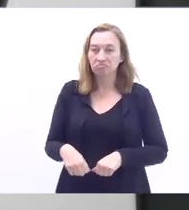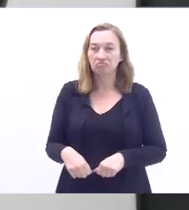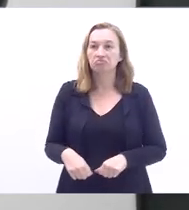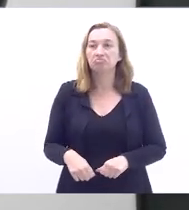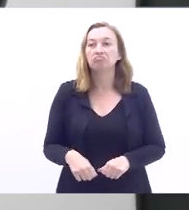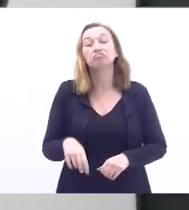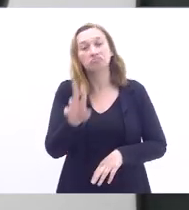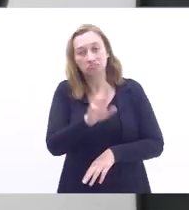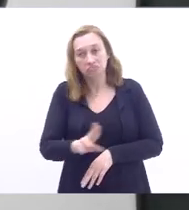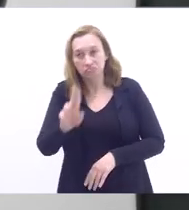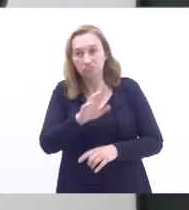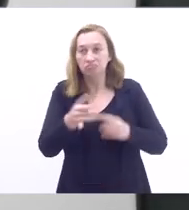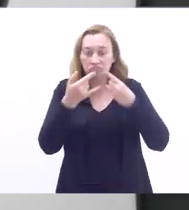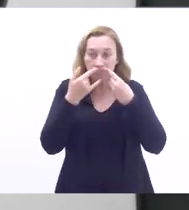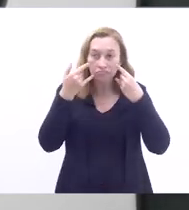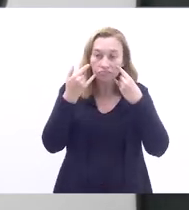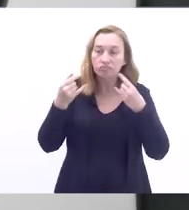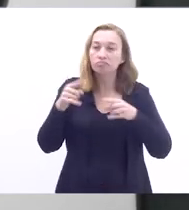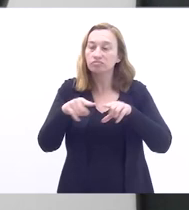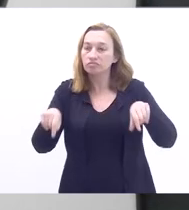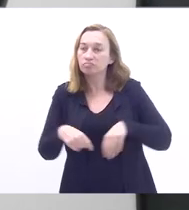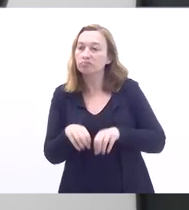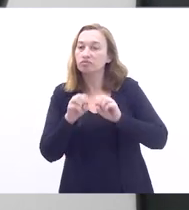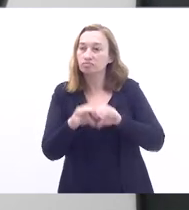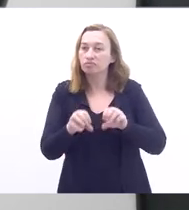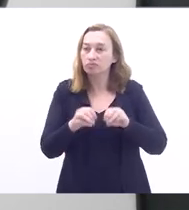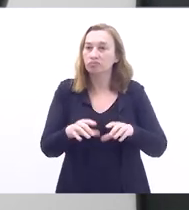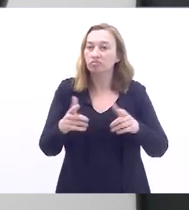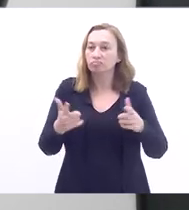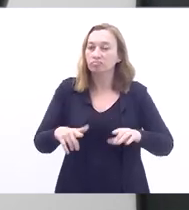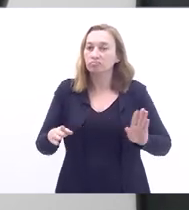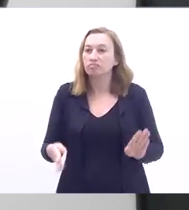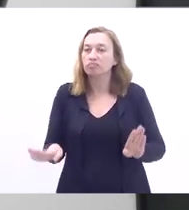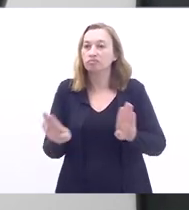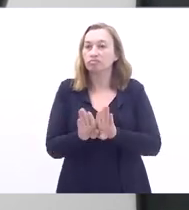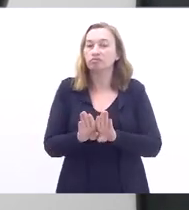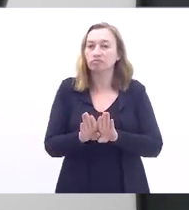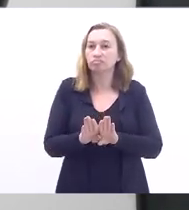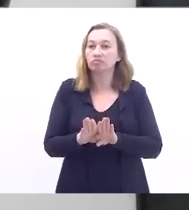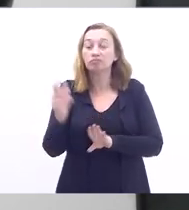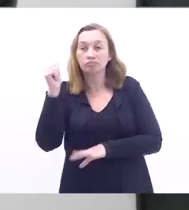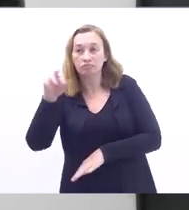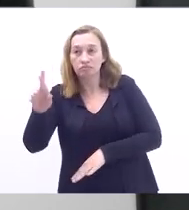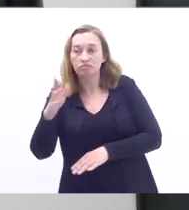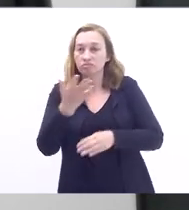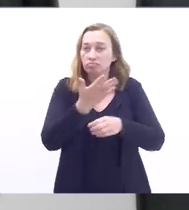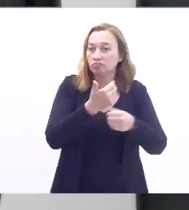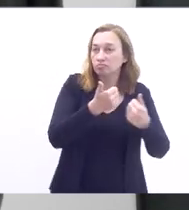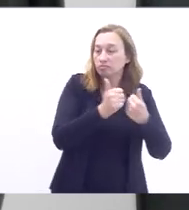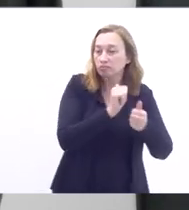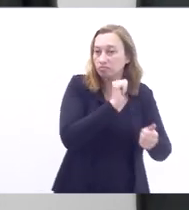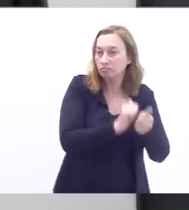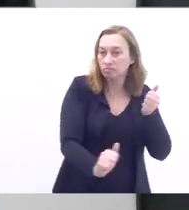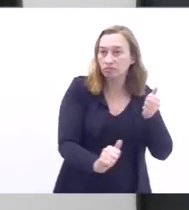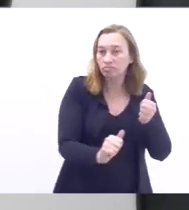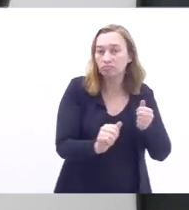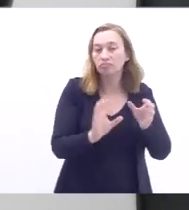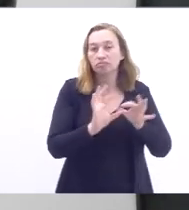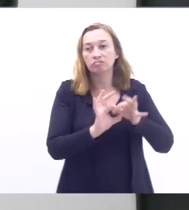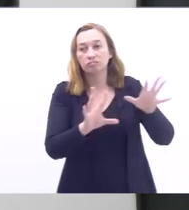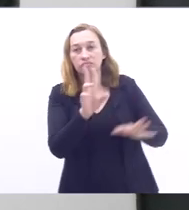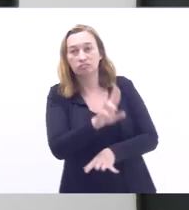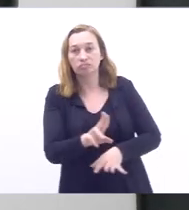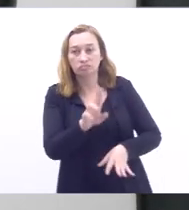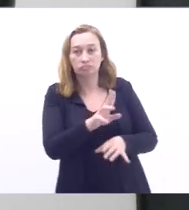da utilização da máscara em sala de aula em um ambiente fechado e ao ar livre pratica Desportos e está liberado o uso Sem